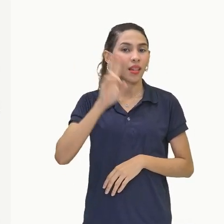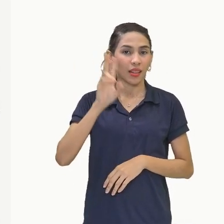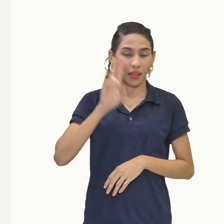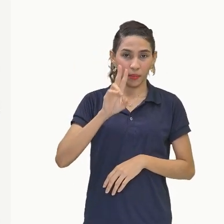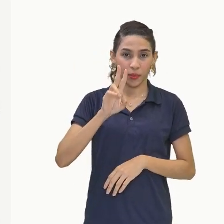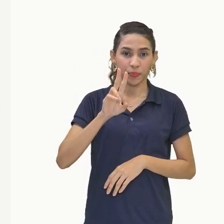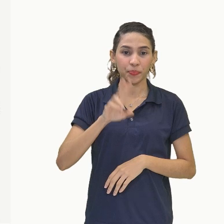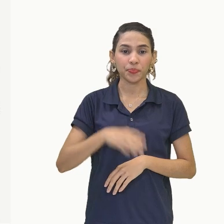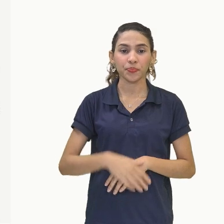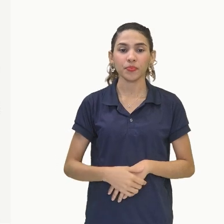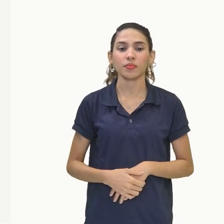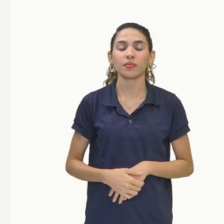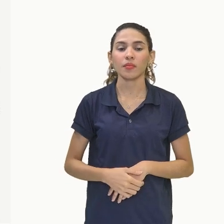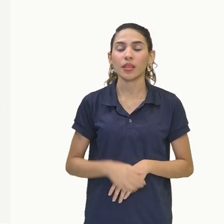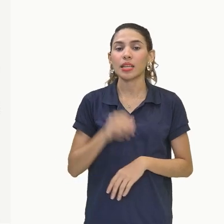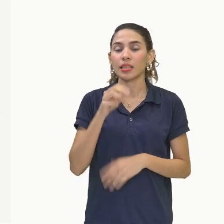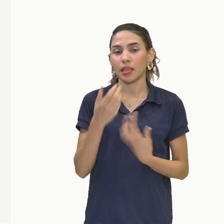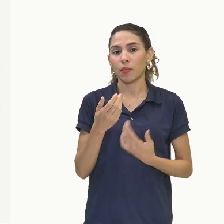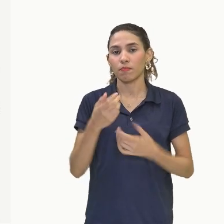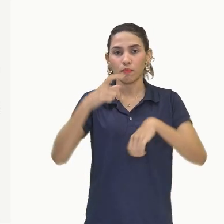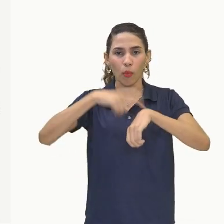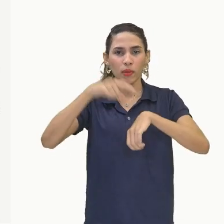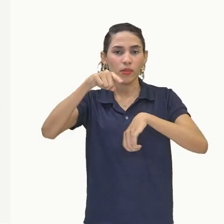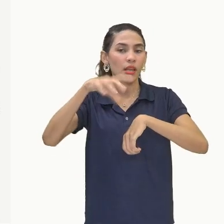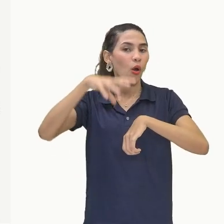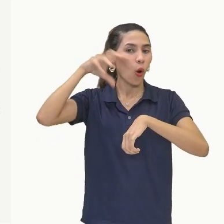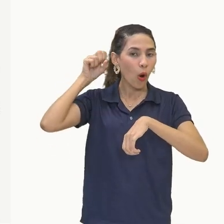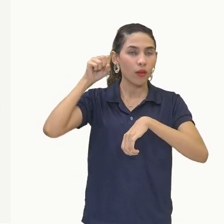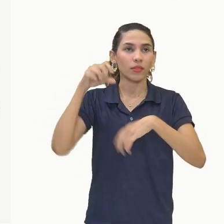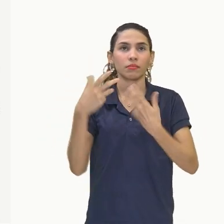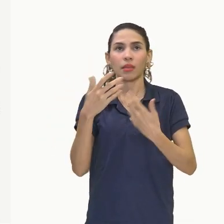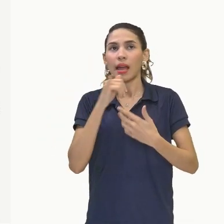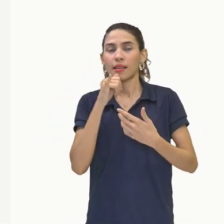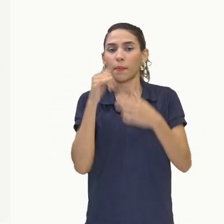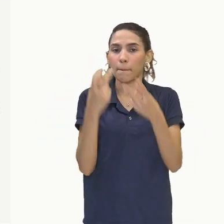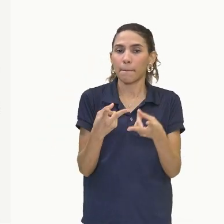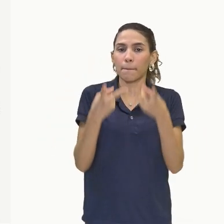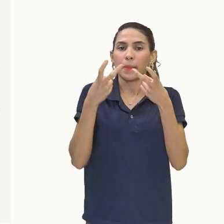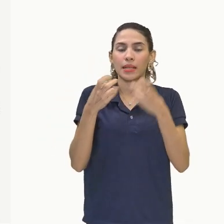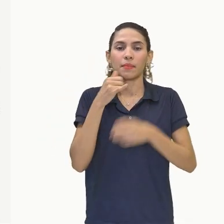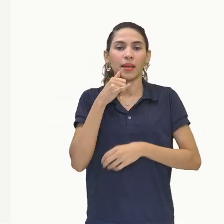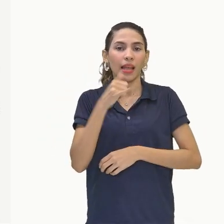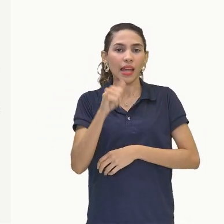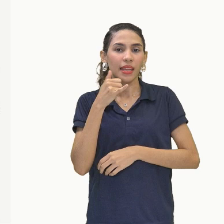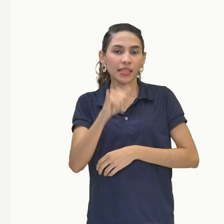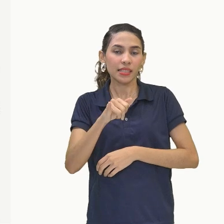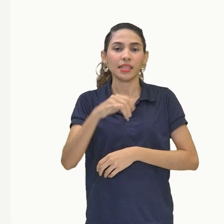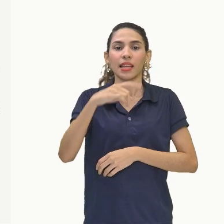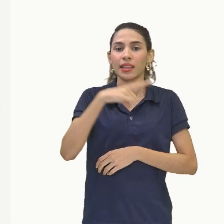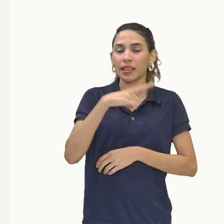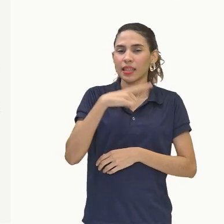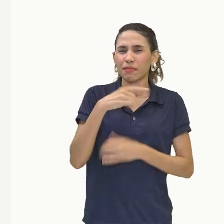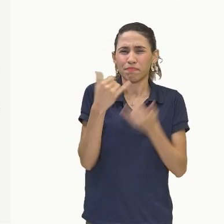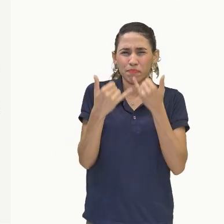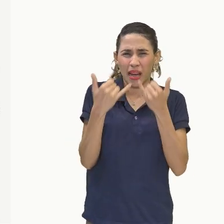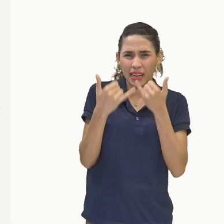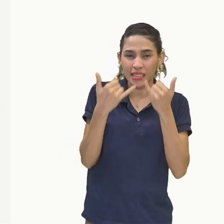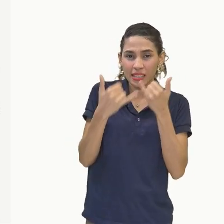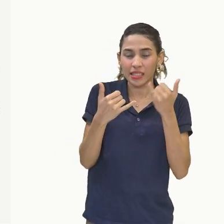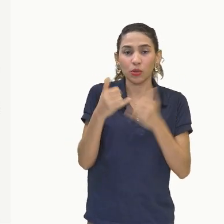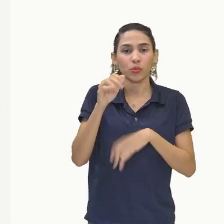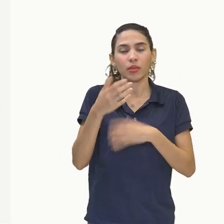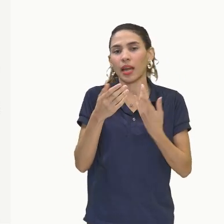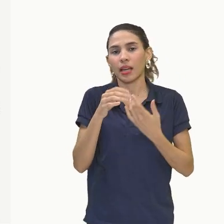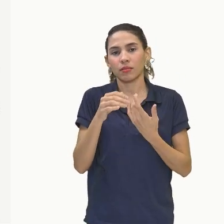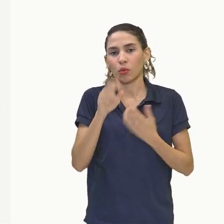quando se fala aí, para percebermos que a energia elétrica tem a ver aí com o consumo